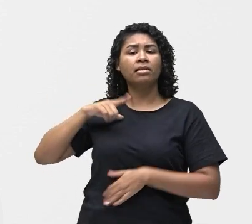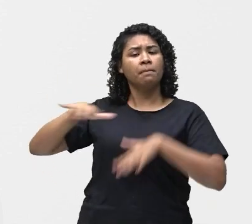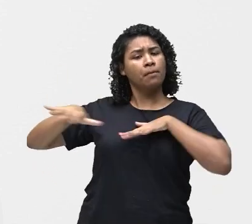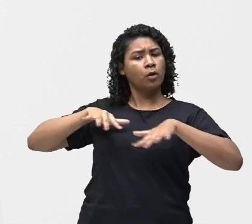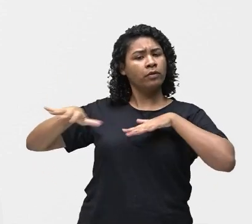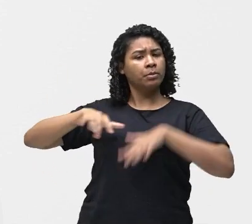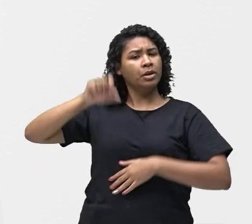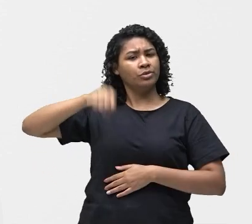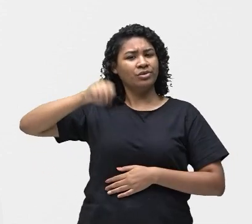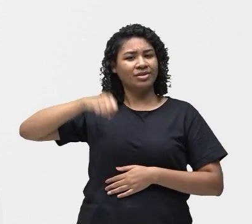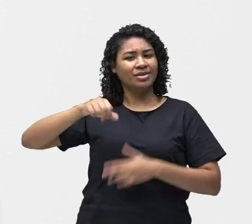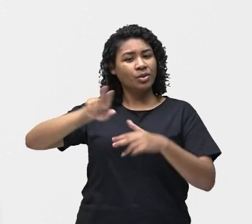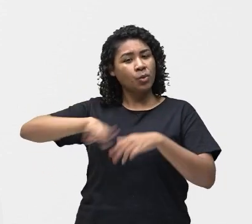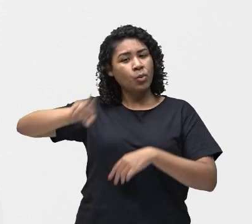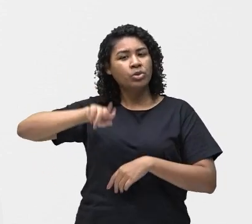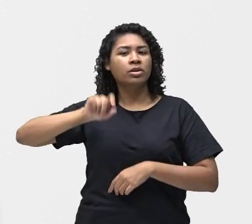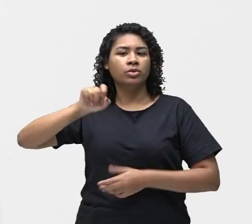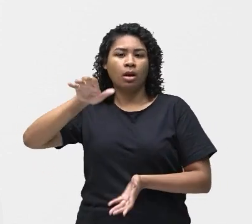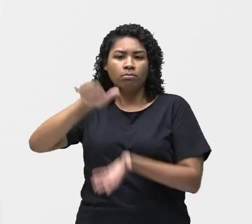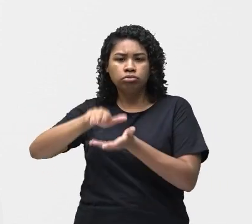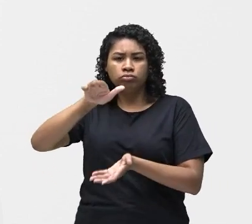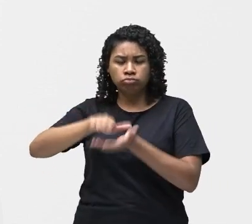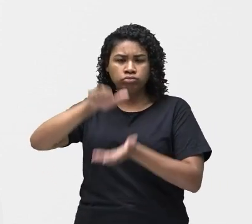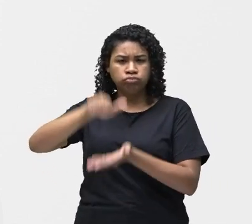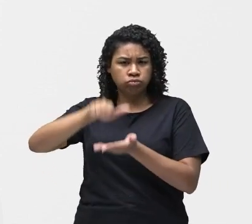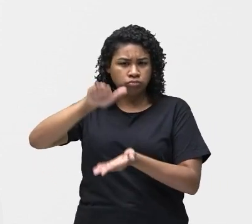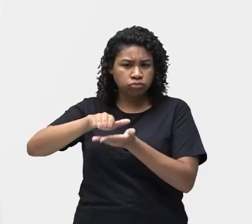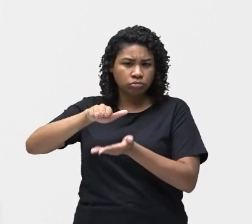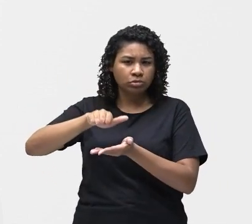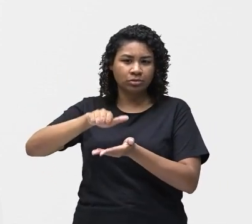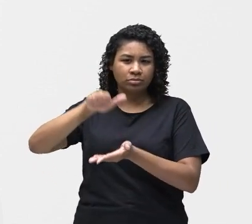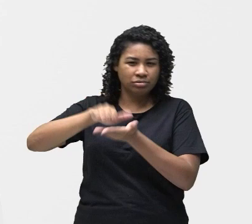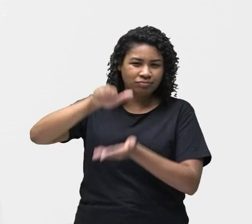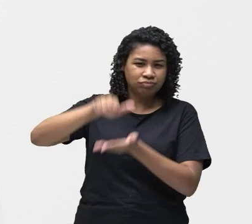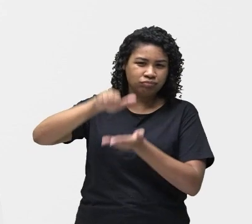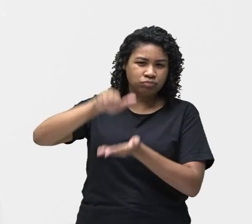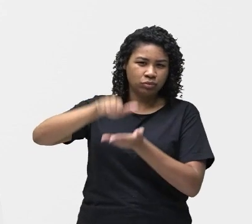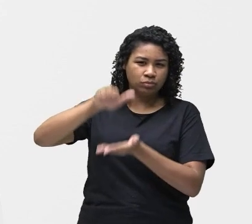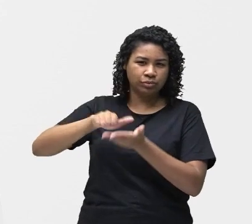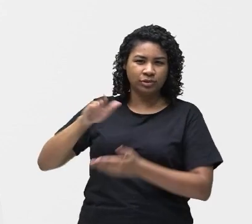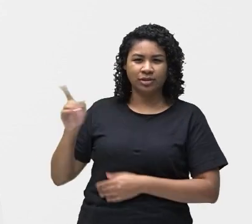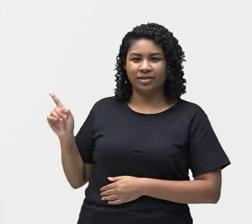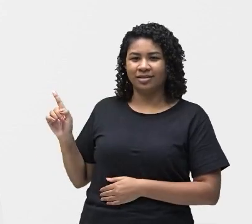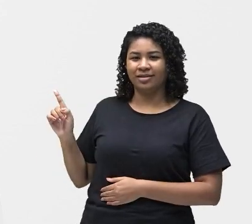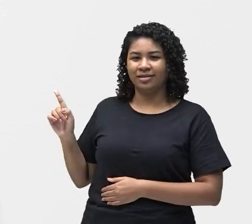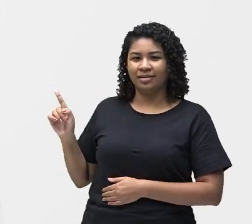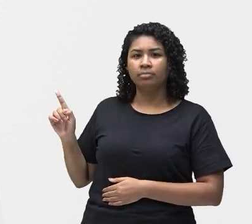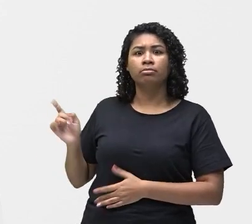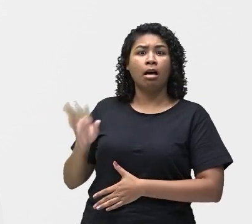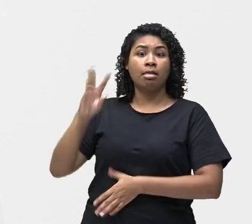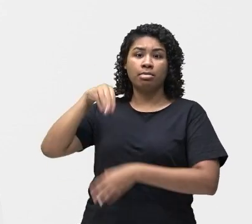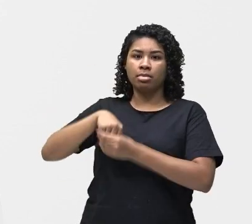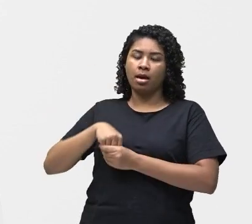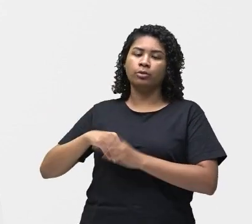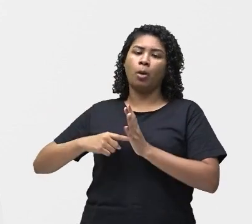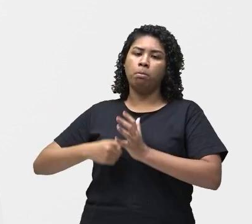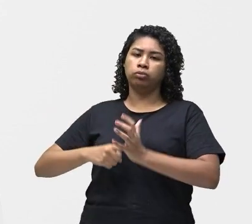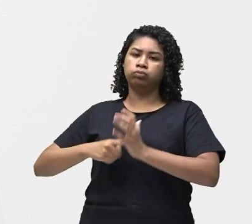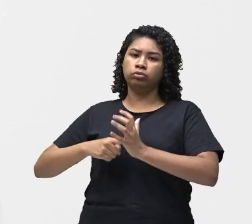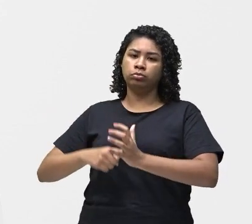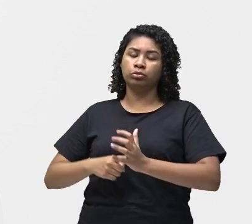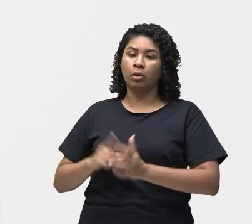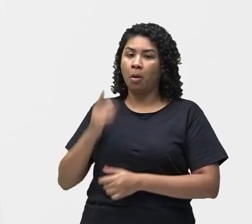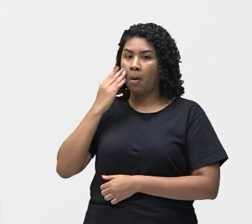através da queima né então o pistão ele vai se movimentar ali tudo isso acontece dentro do motor tá E aí